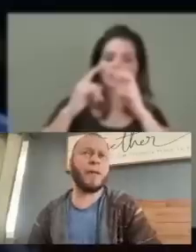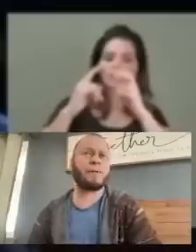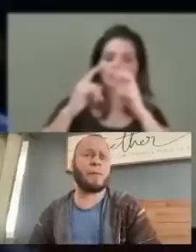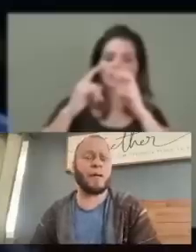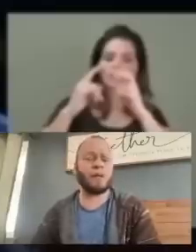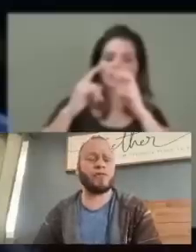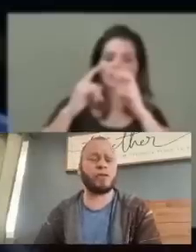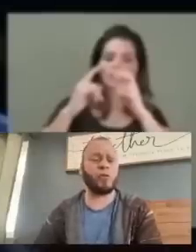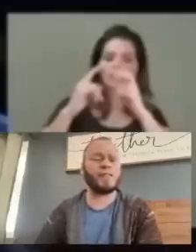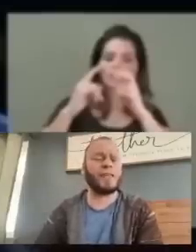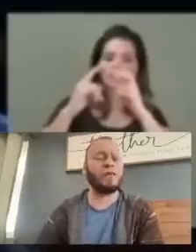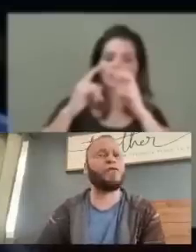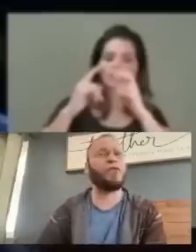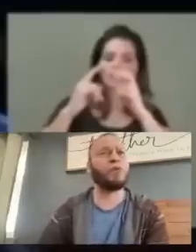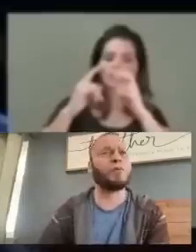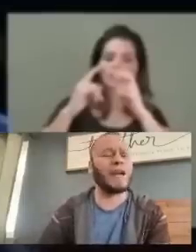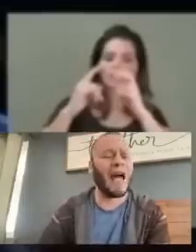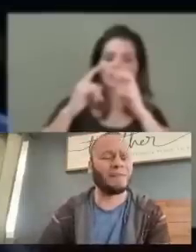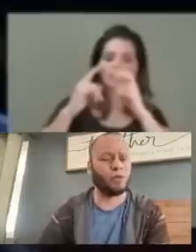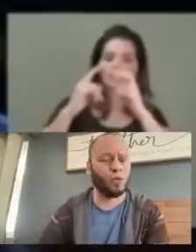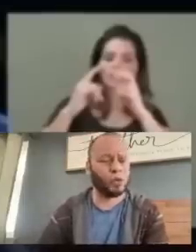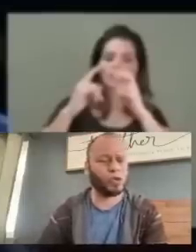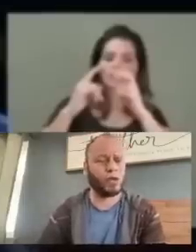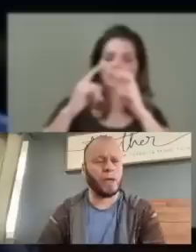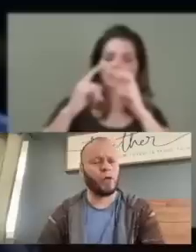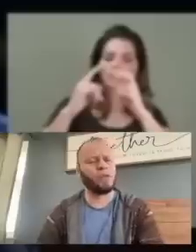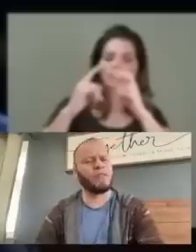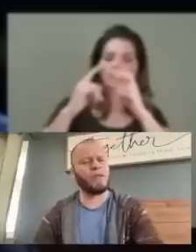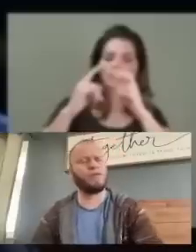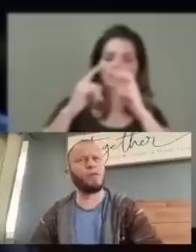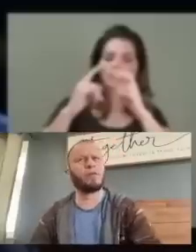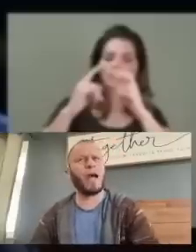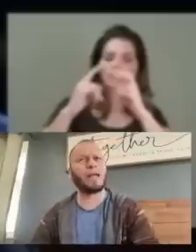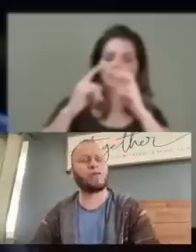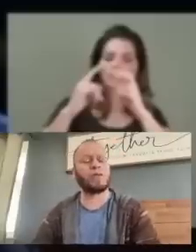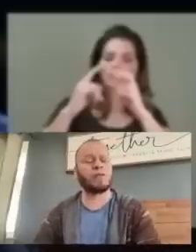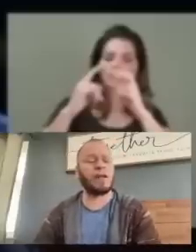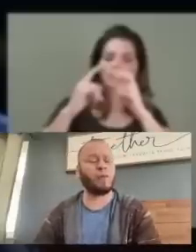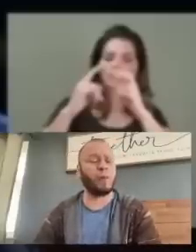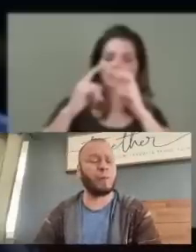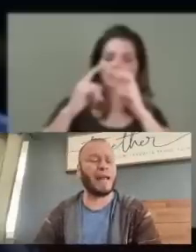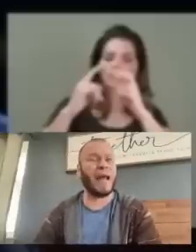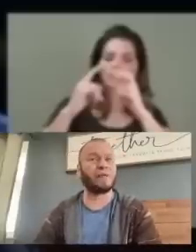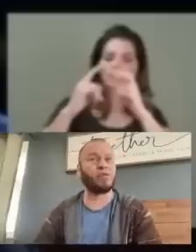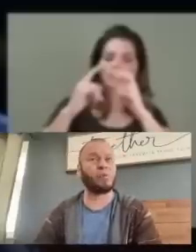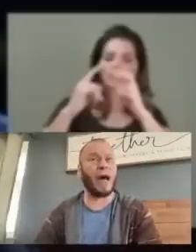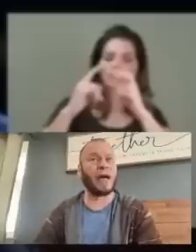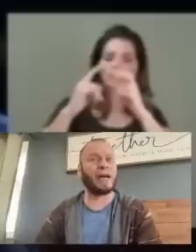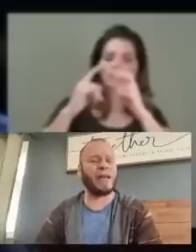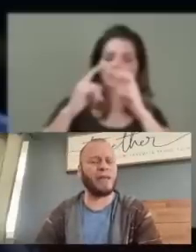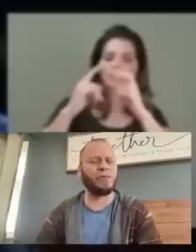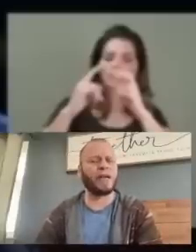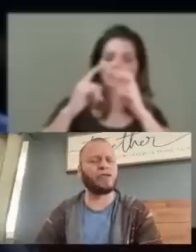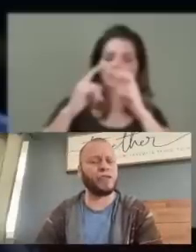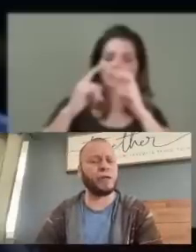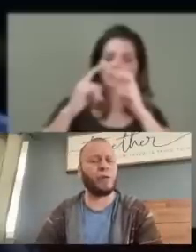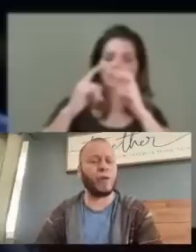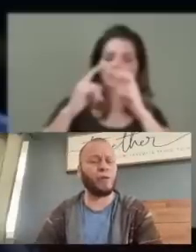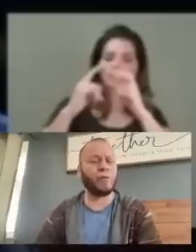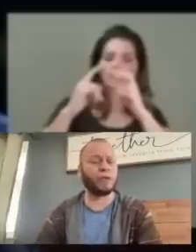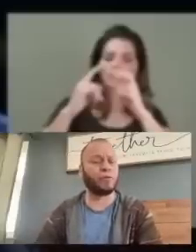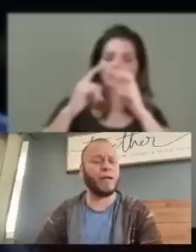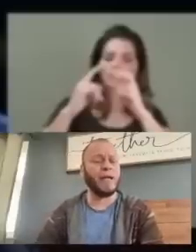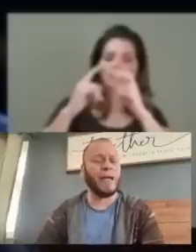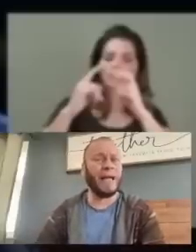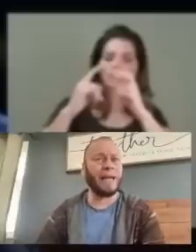ele fala abertamente dos infiltrados os infiltrados que estavam preparados para invadir